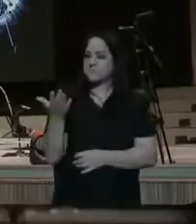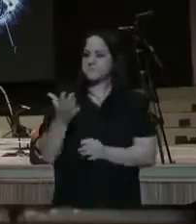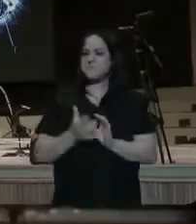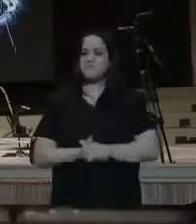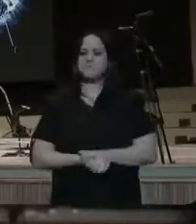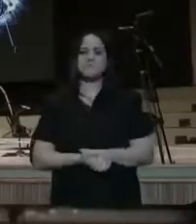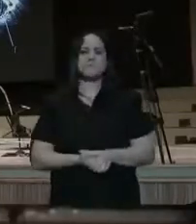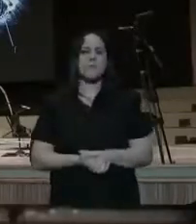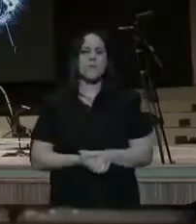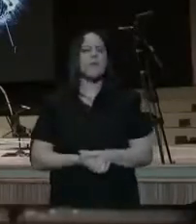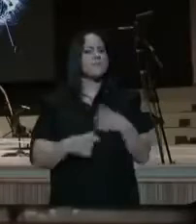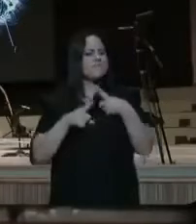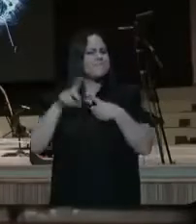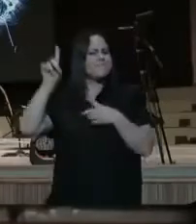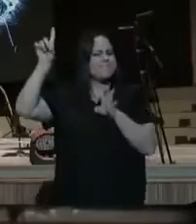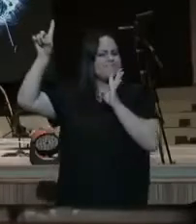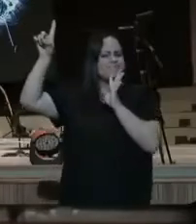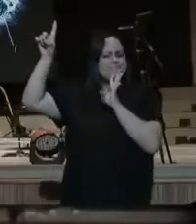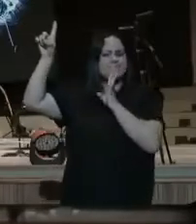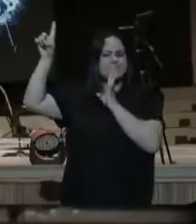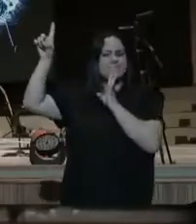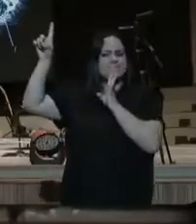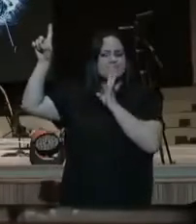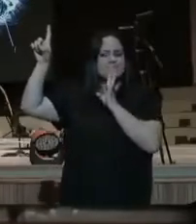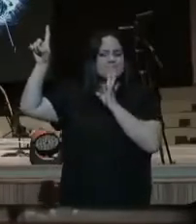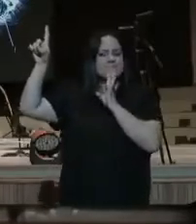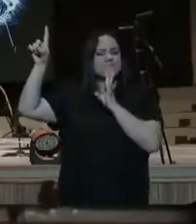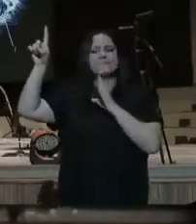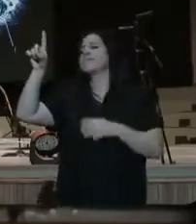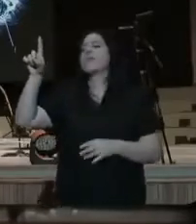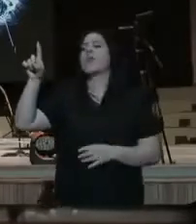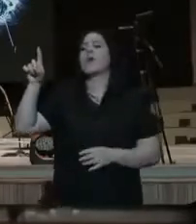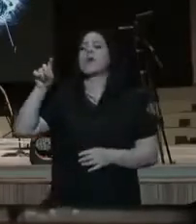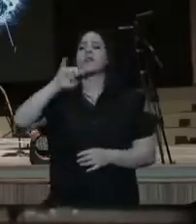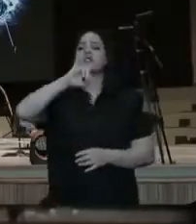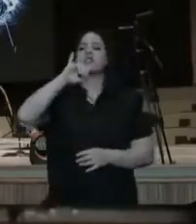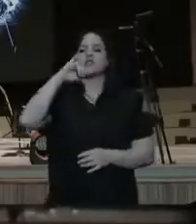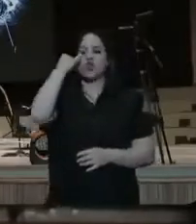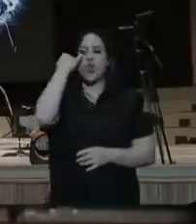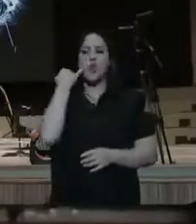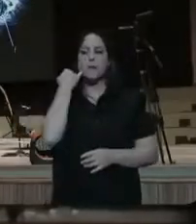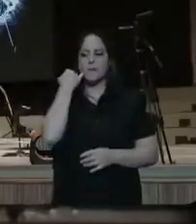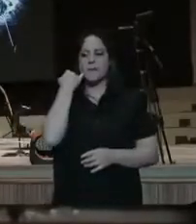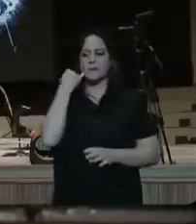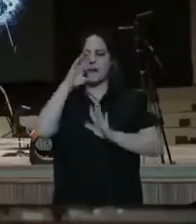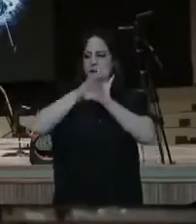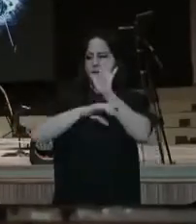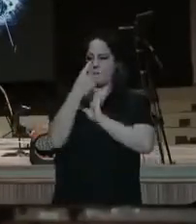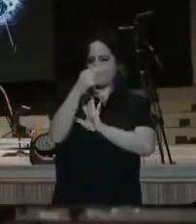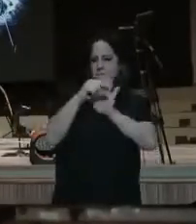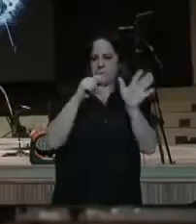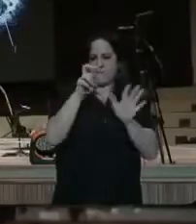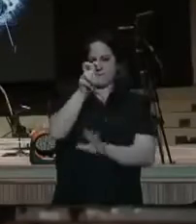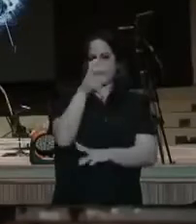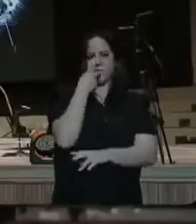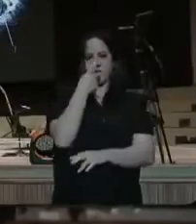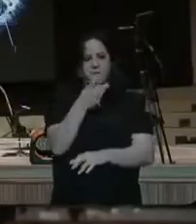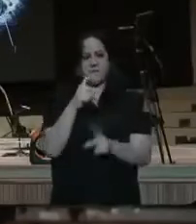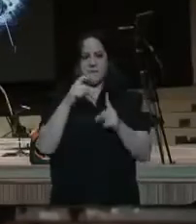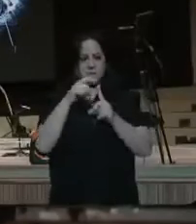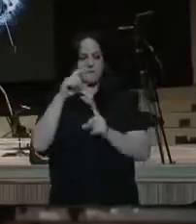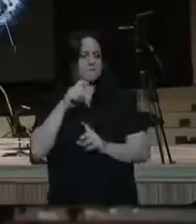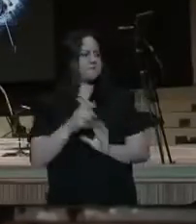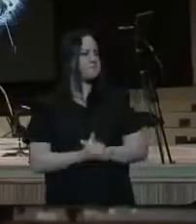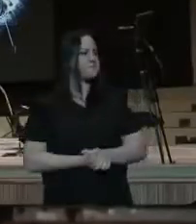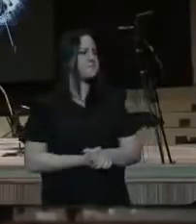porque ele conhece no livro do profeta jeremias capítulo lá no versículo 5 a palavra diz olha